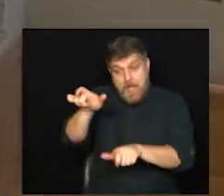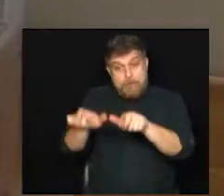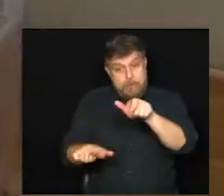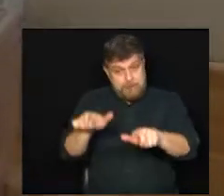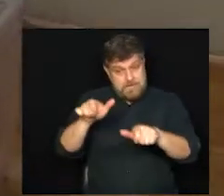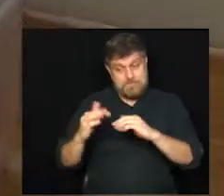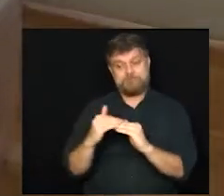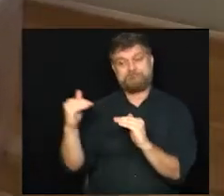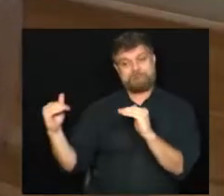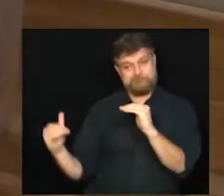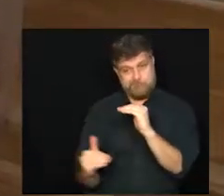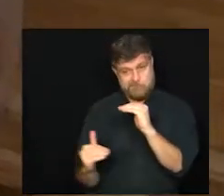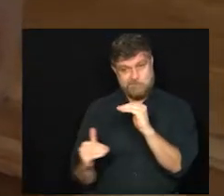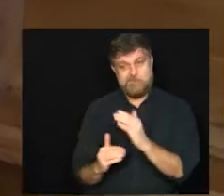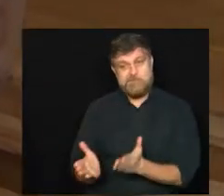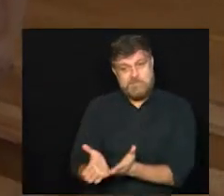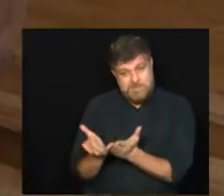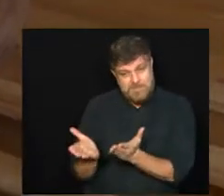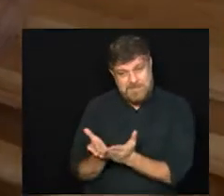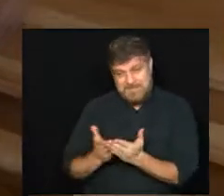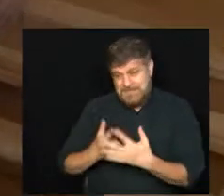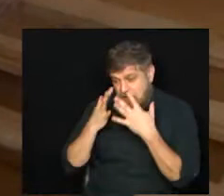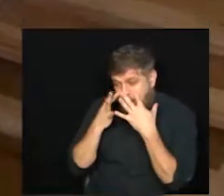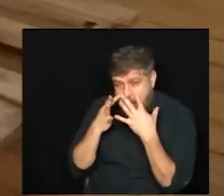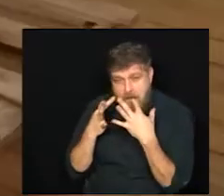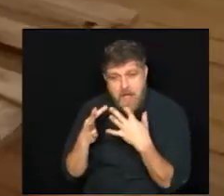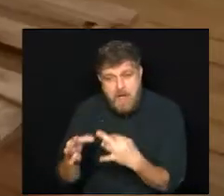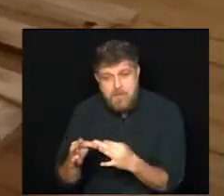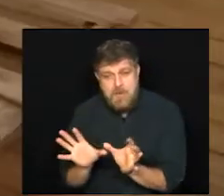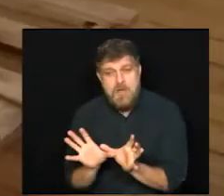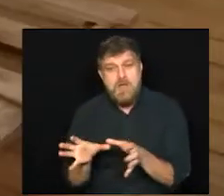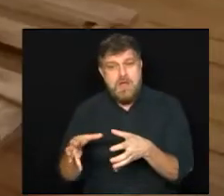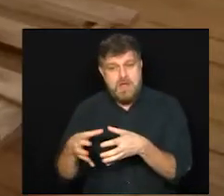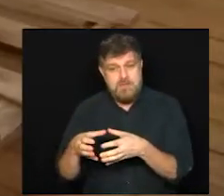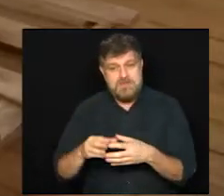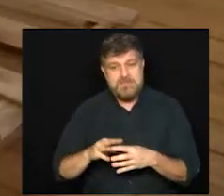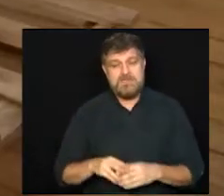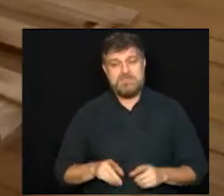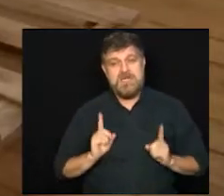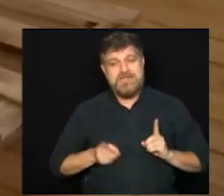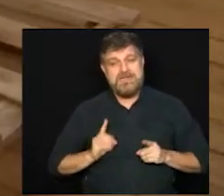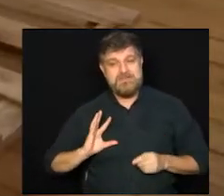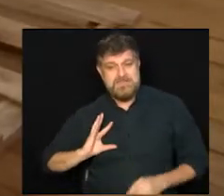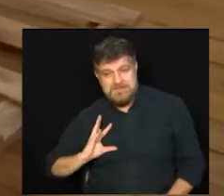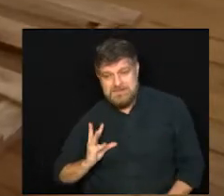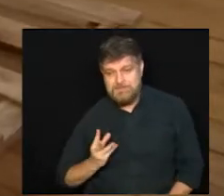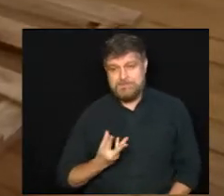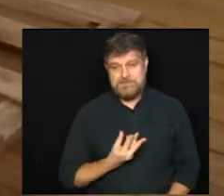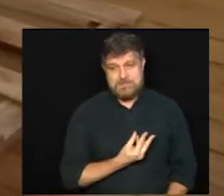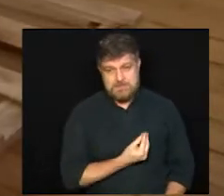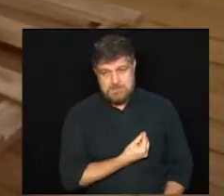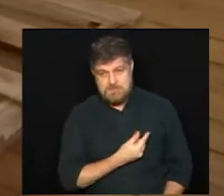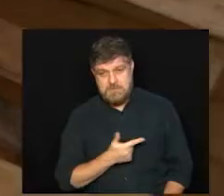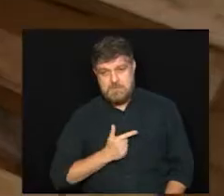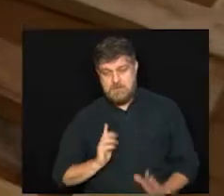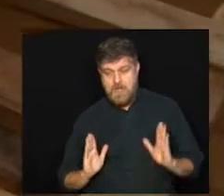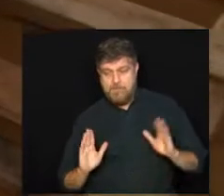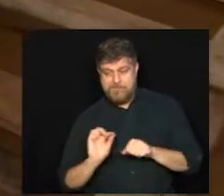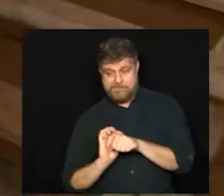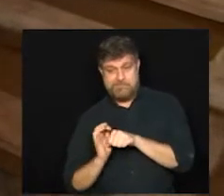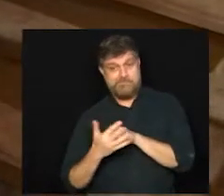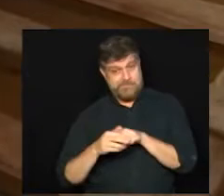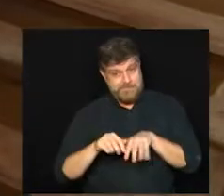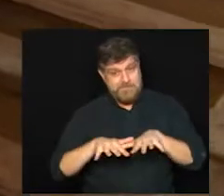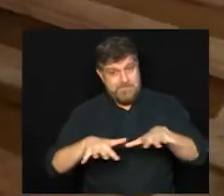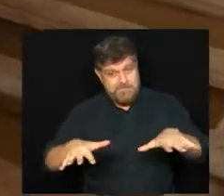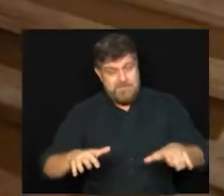de vulnerabilidade, com especial atenção à comunidade de travestis e transexuais durante o período de pandemia